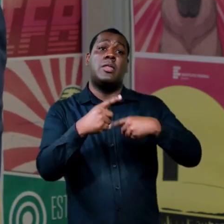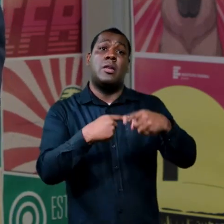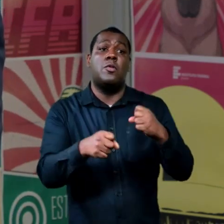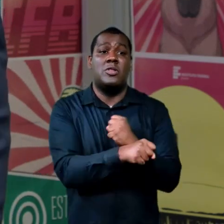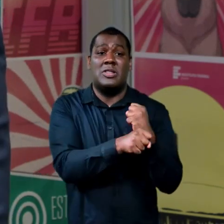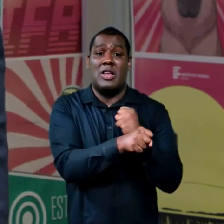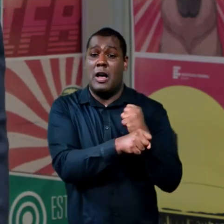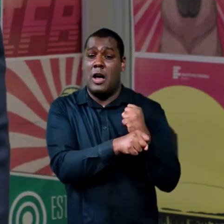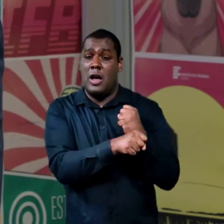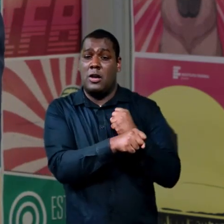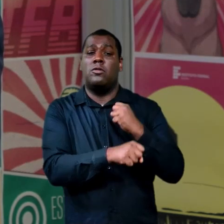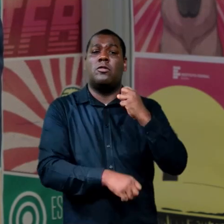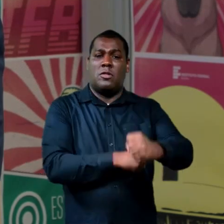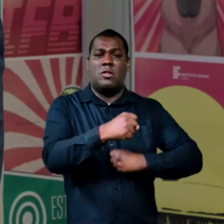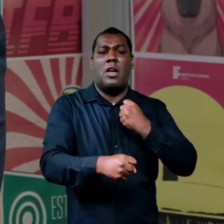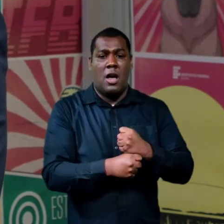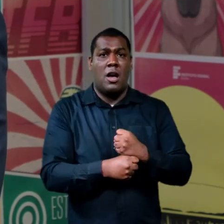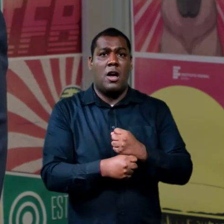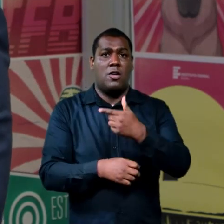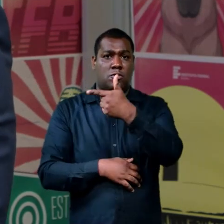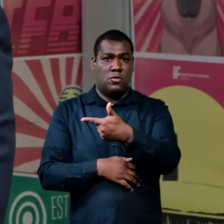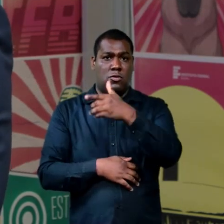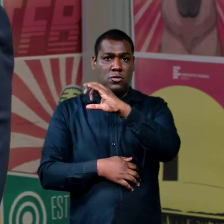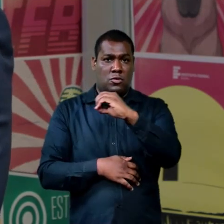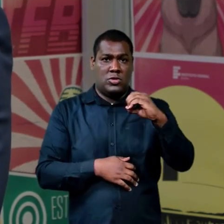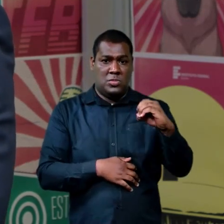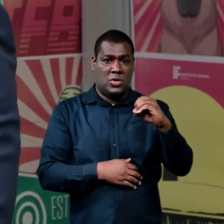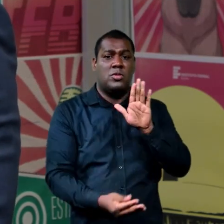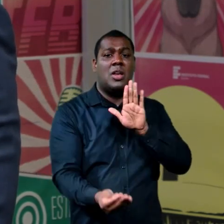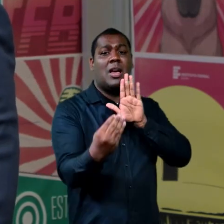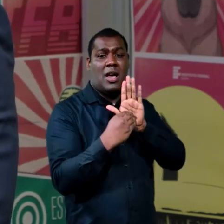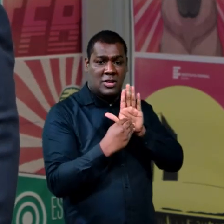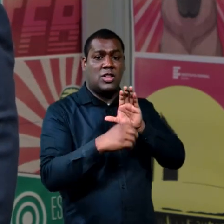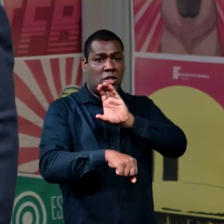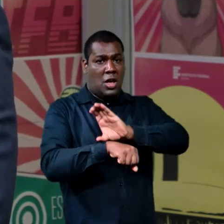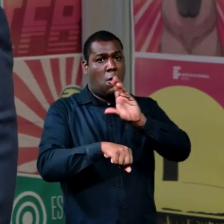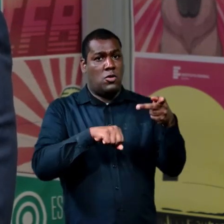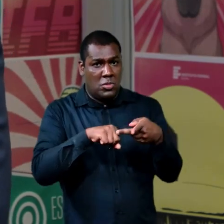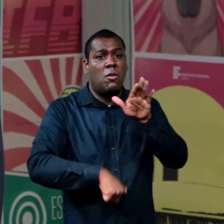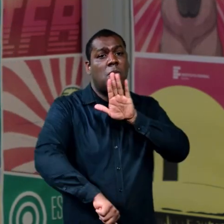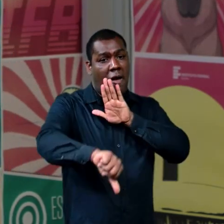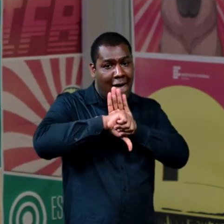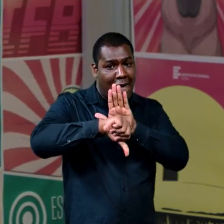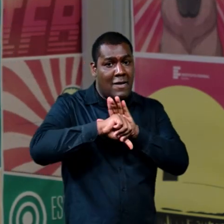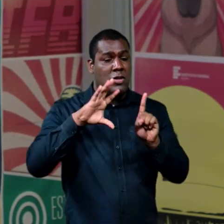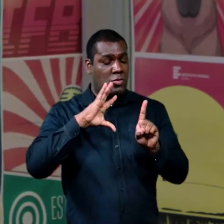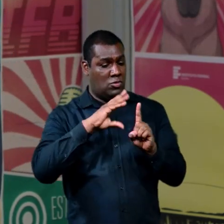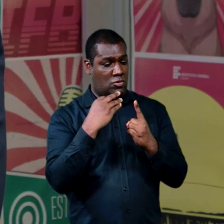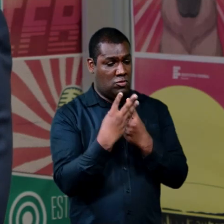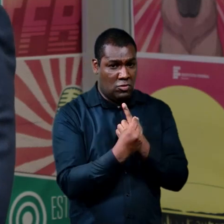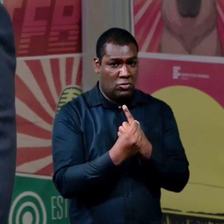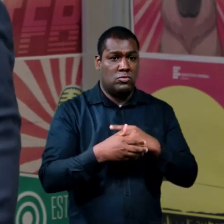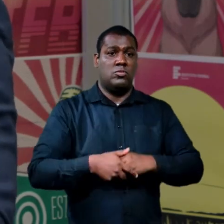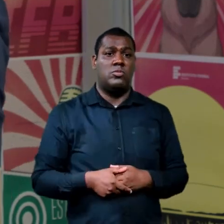depois, lá na década de 2000, já foi inserido esse crime. E esse crime, ele exige uma relação de